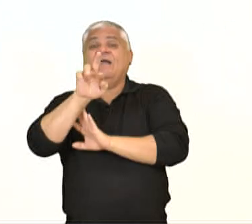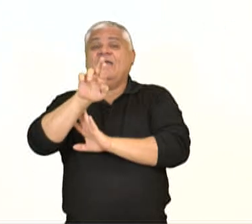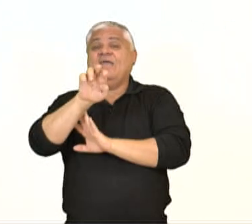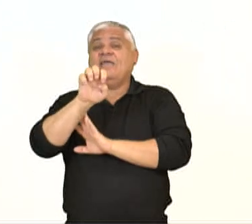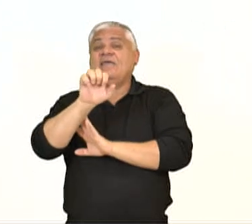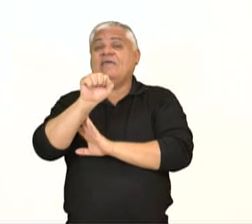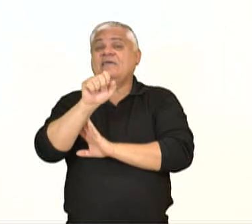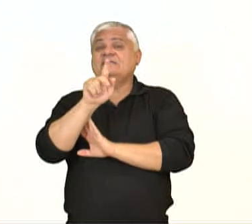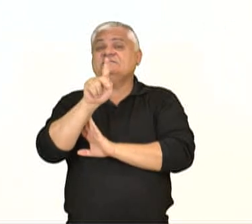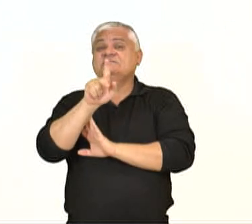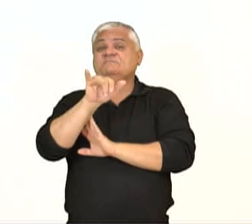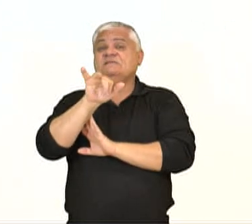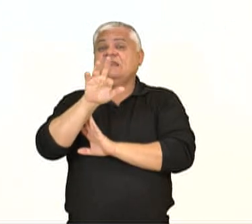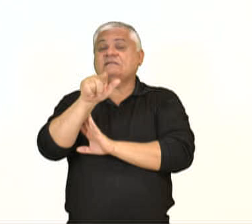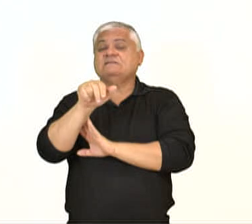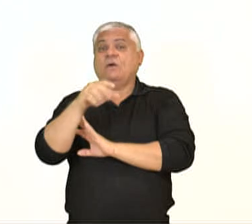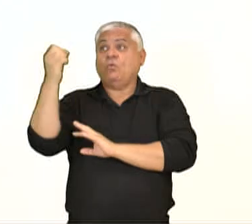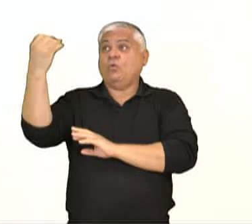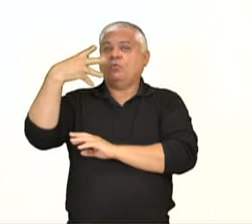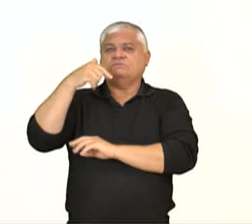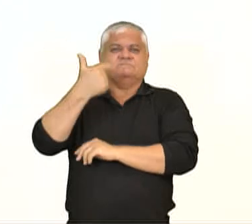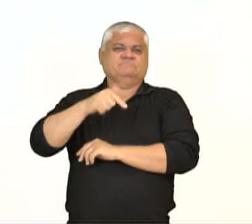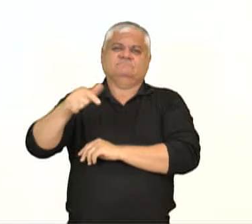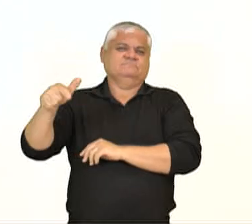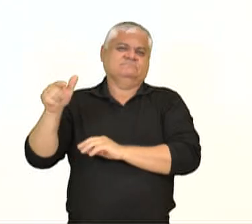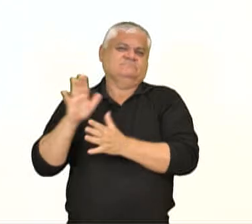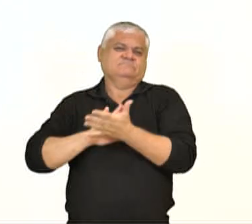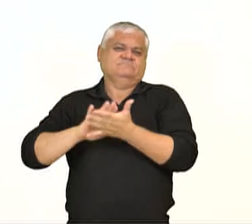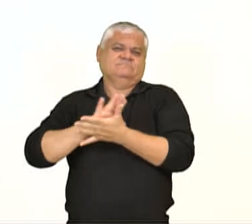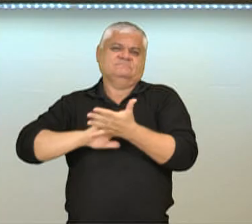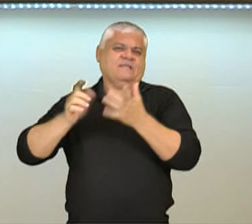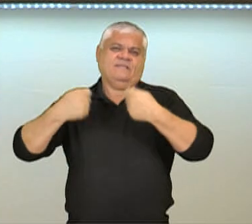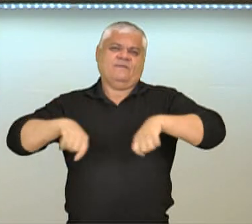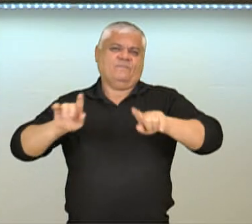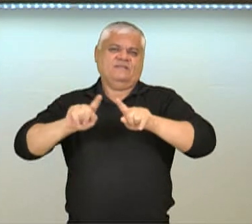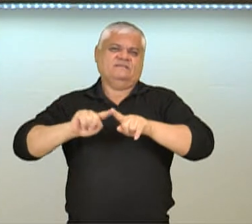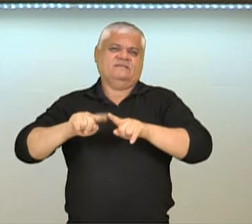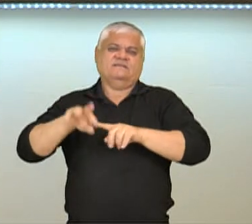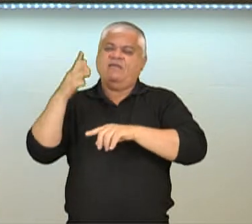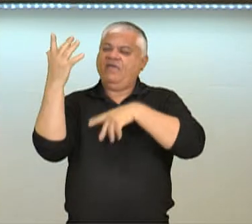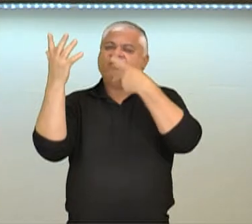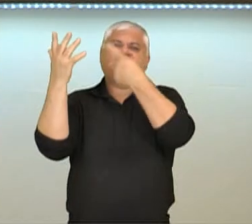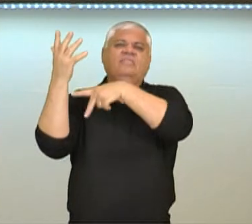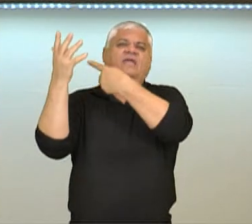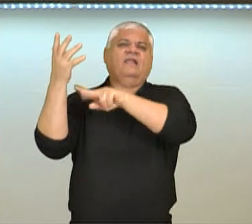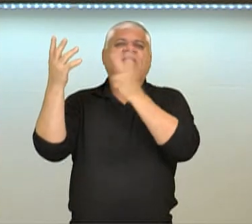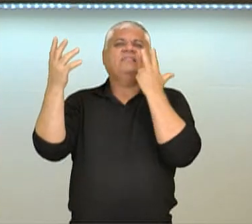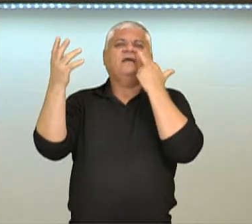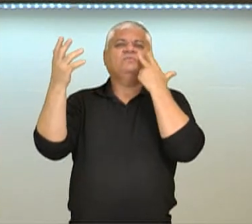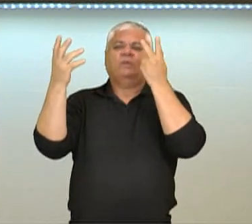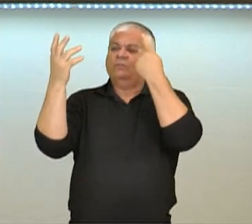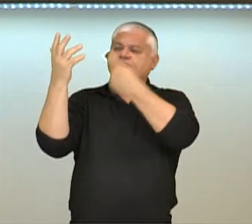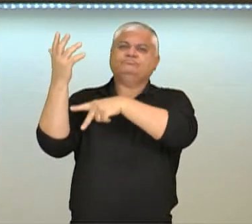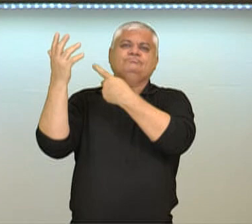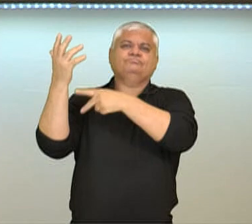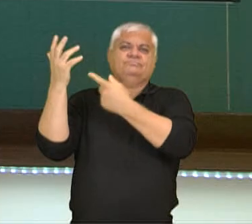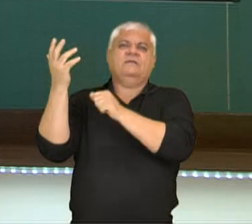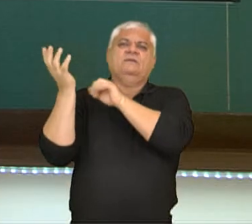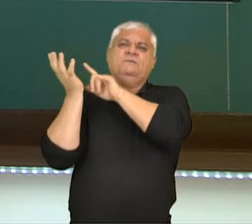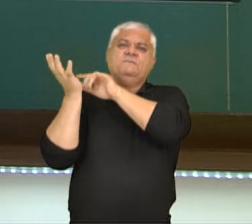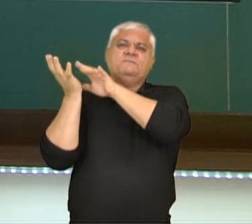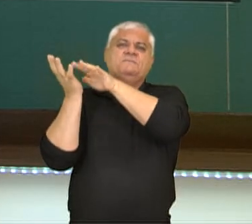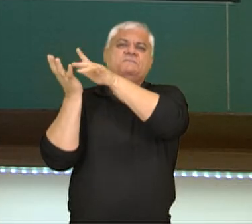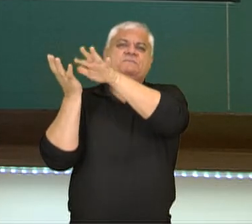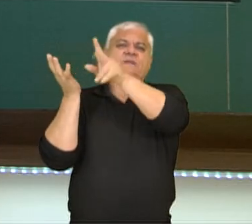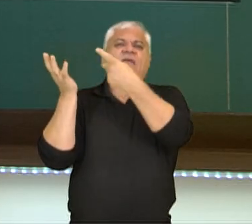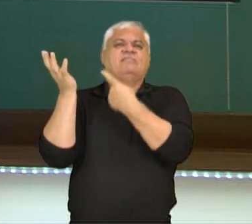para a respiração, não é necessário a presença de luz. É um processo constante que ocorre, a respiração